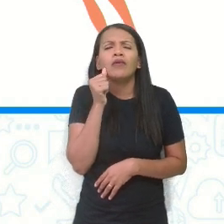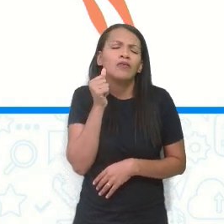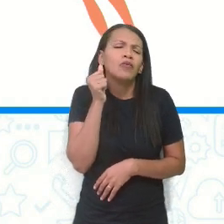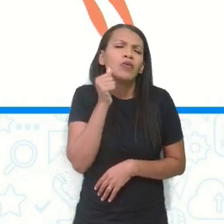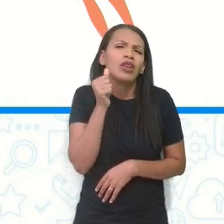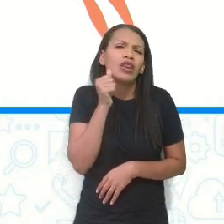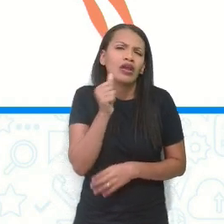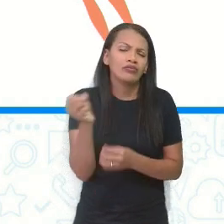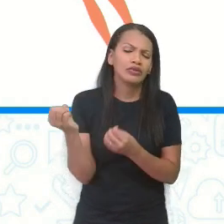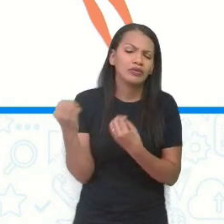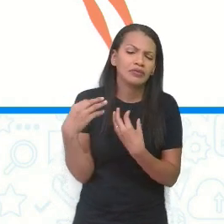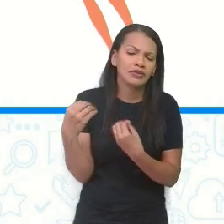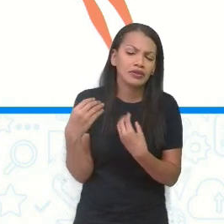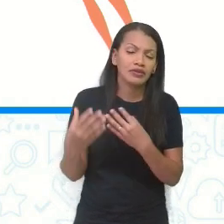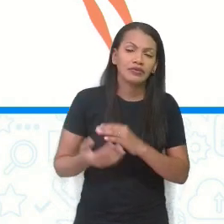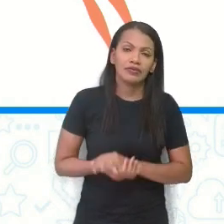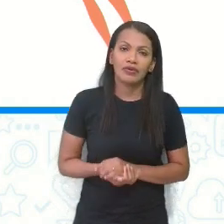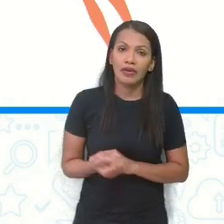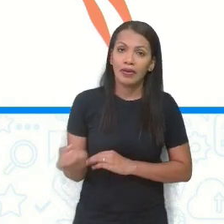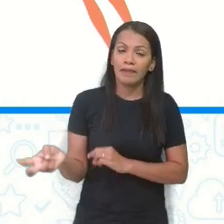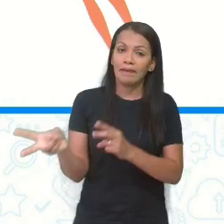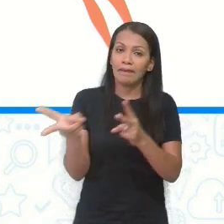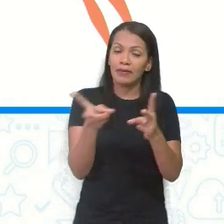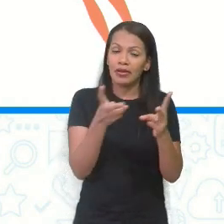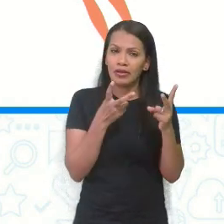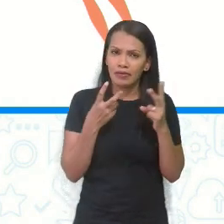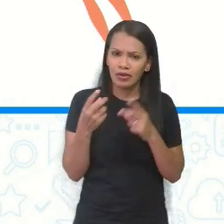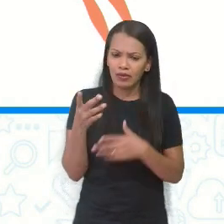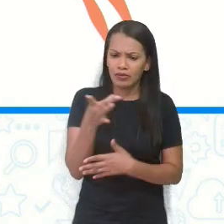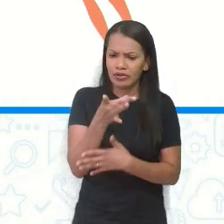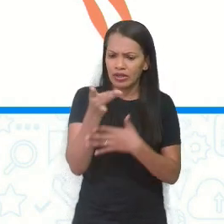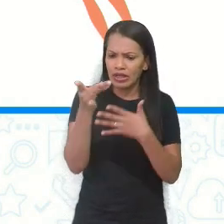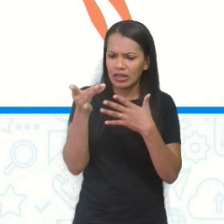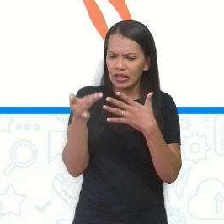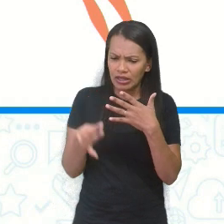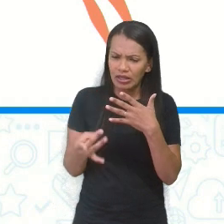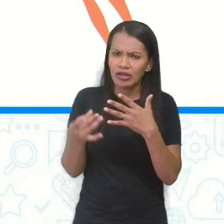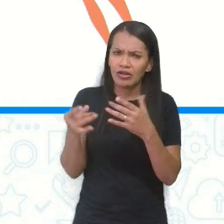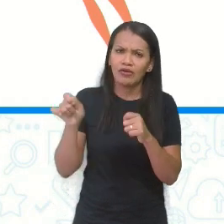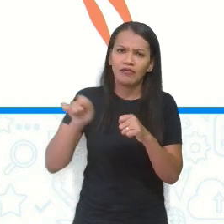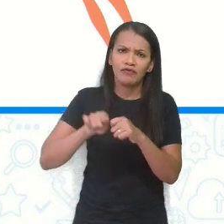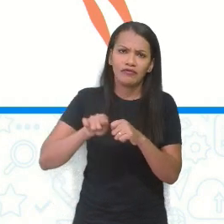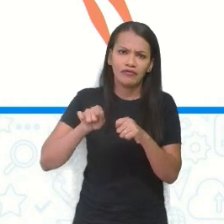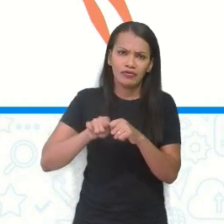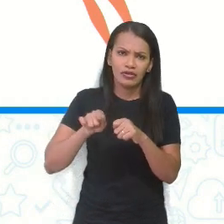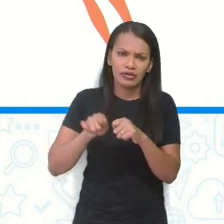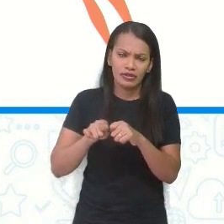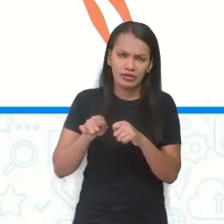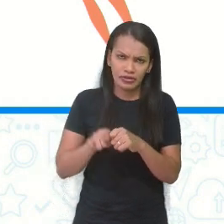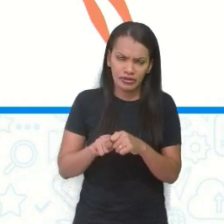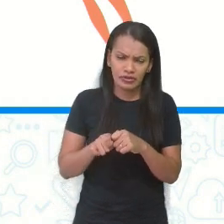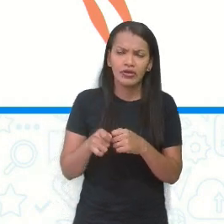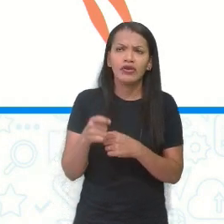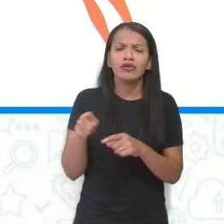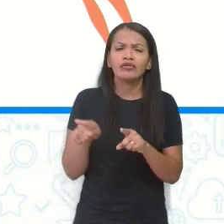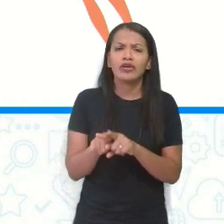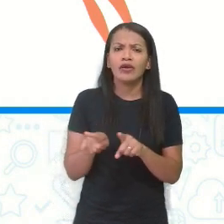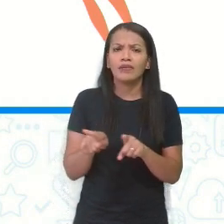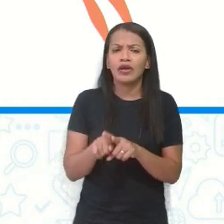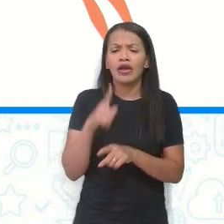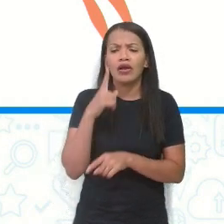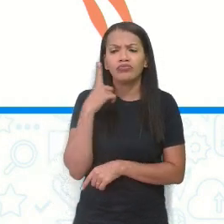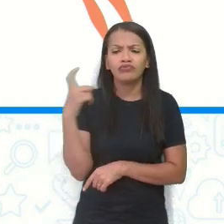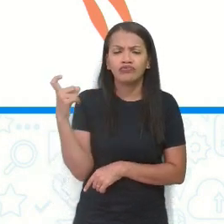quem me ensinou. Observou aí os detalhes na hora que eu fiz a leitura leitura, a sonoridade